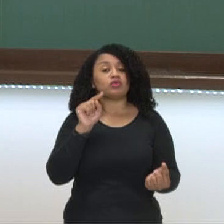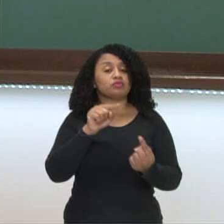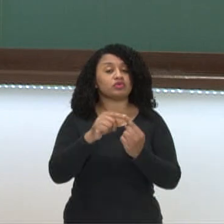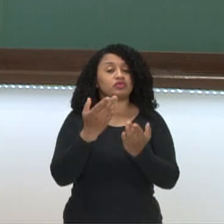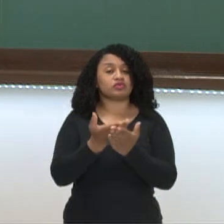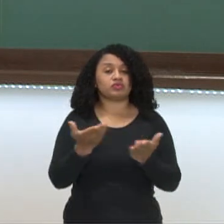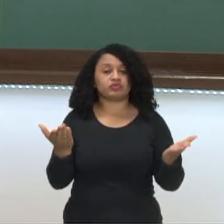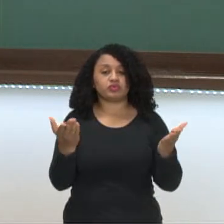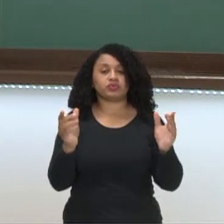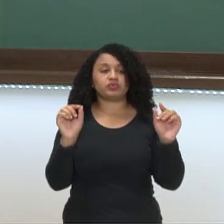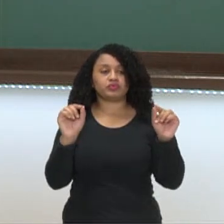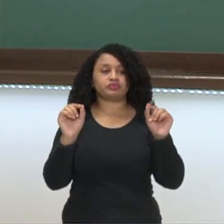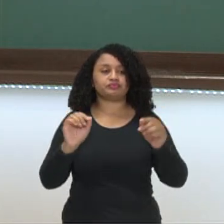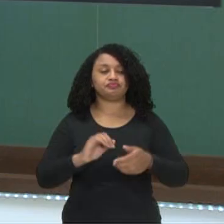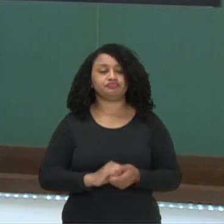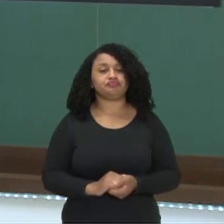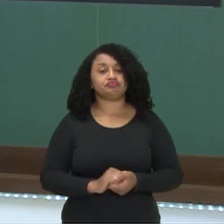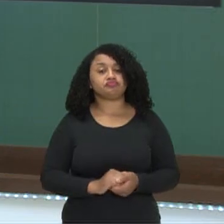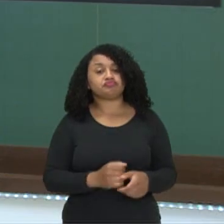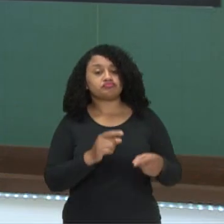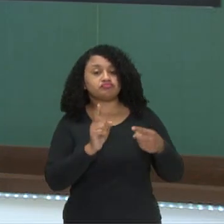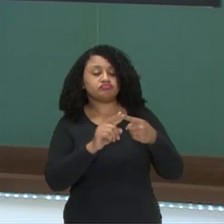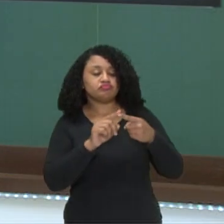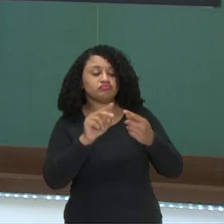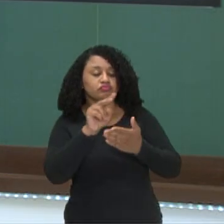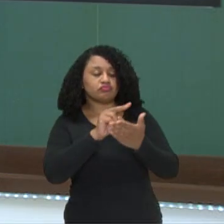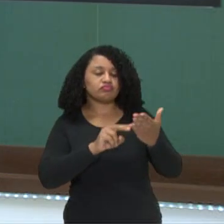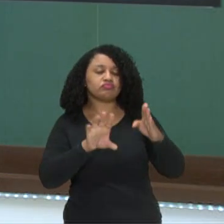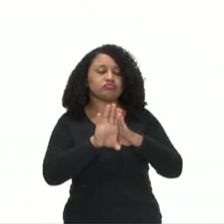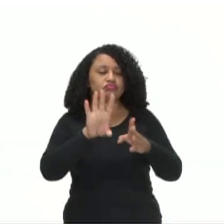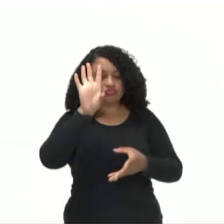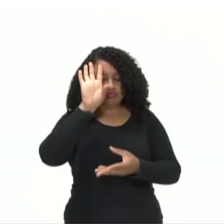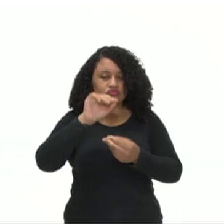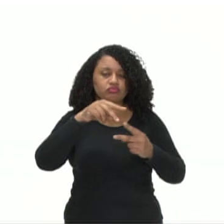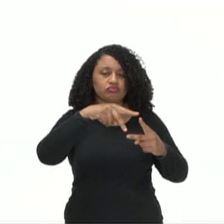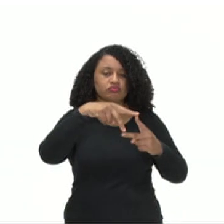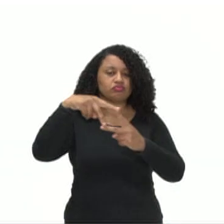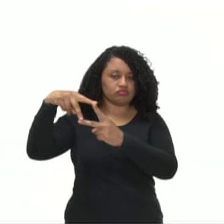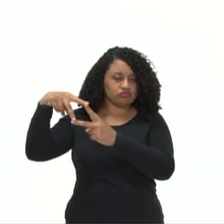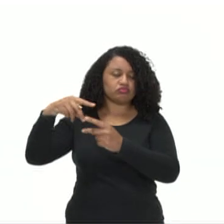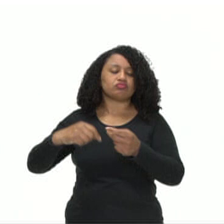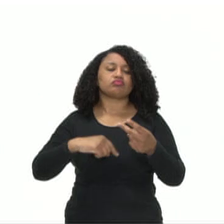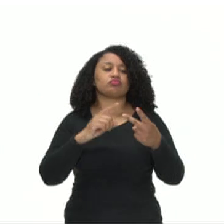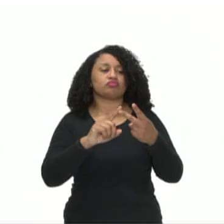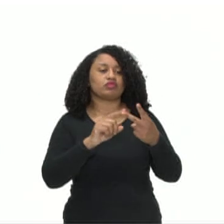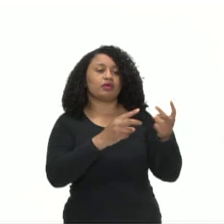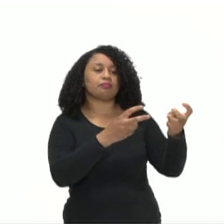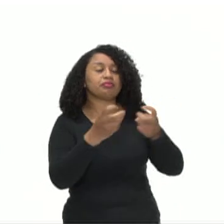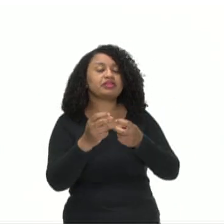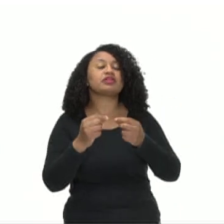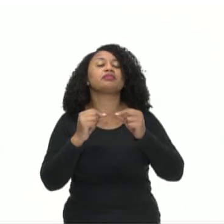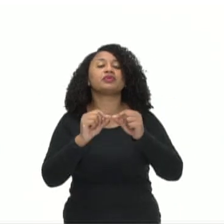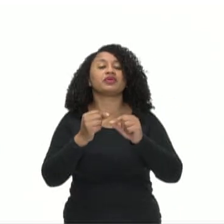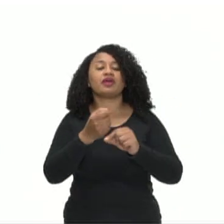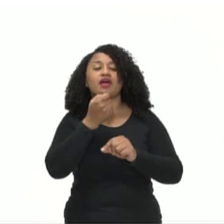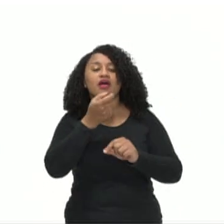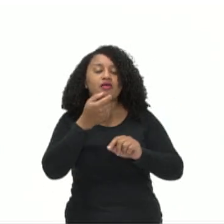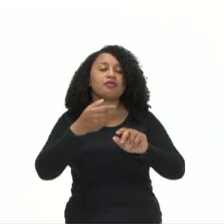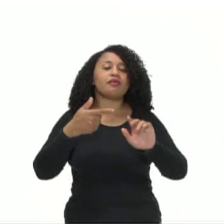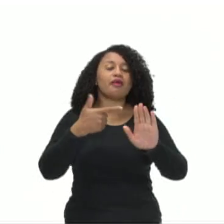aula. Eles são: ler e compreender tirinha, identificar o efeito de humor e